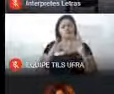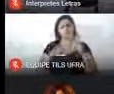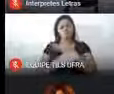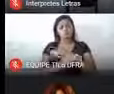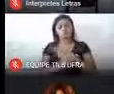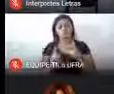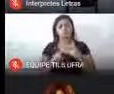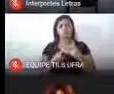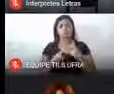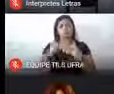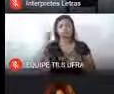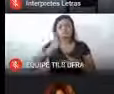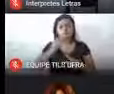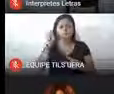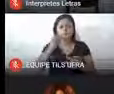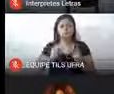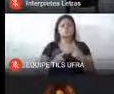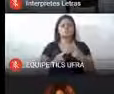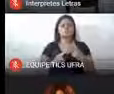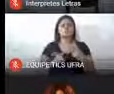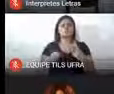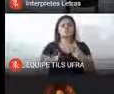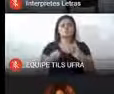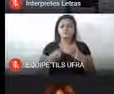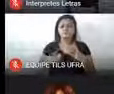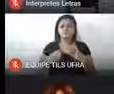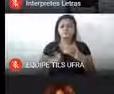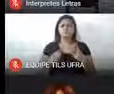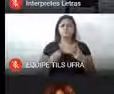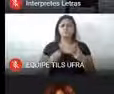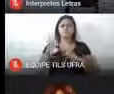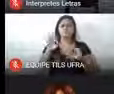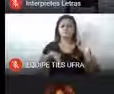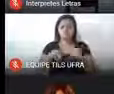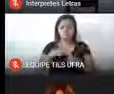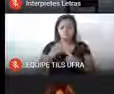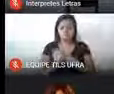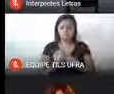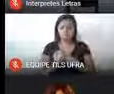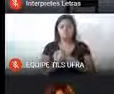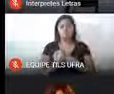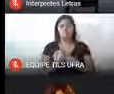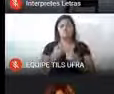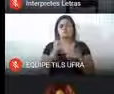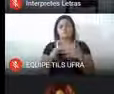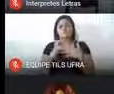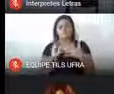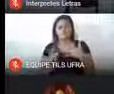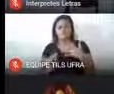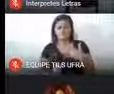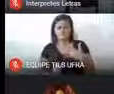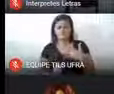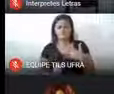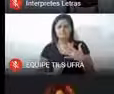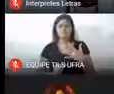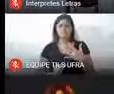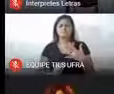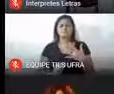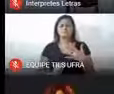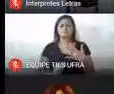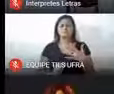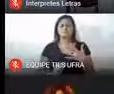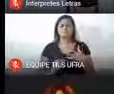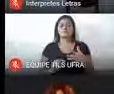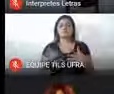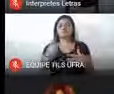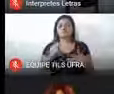convenções estabelecidas, etc., possibilitando a construção da referência simbólica da territorialidade. Como